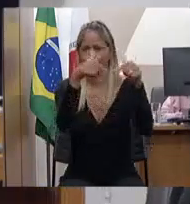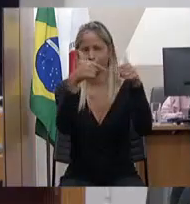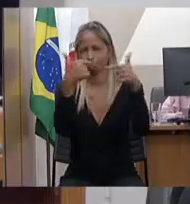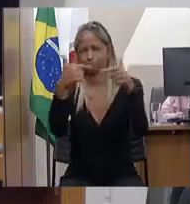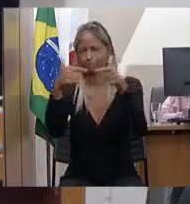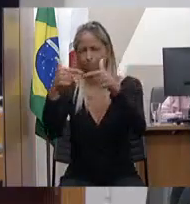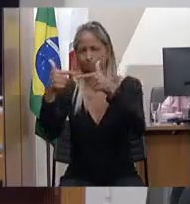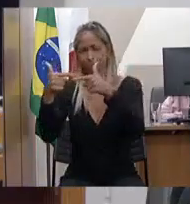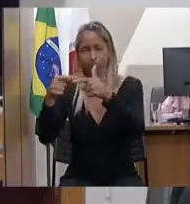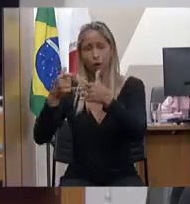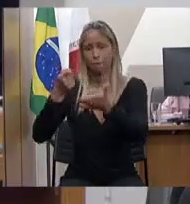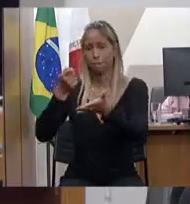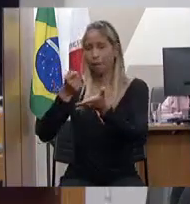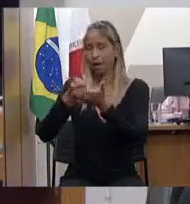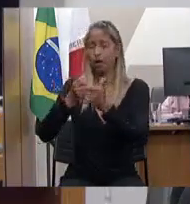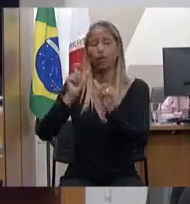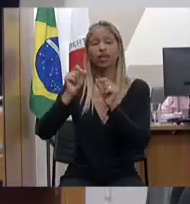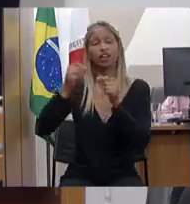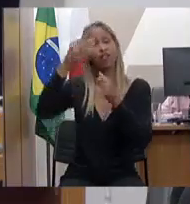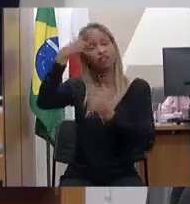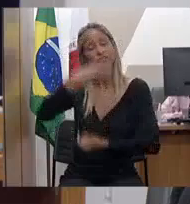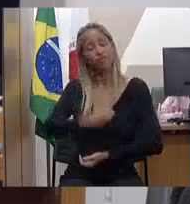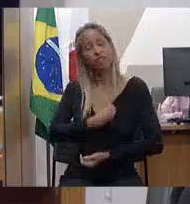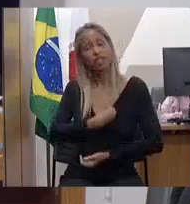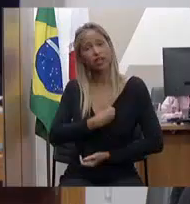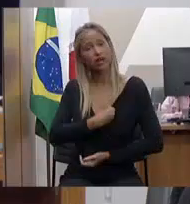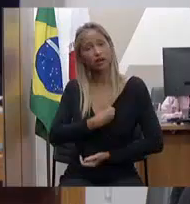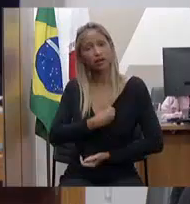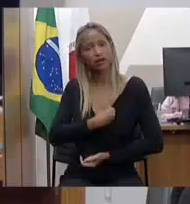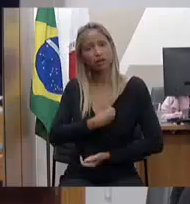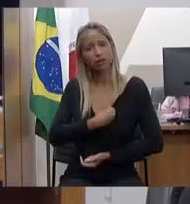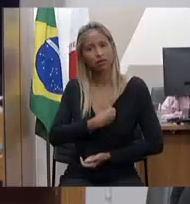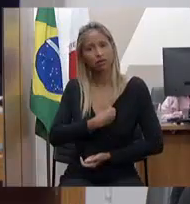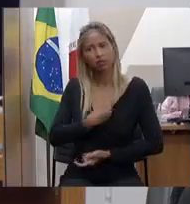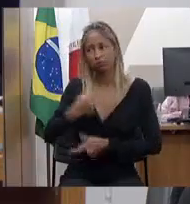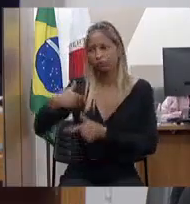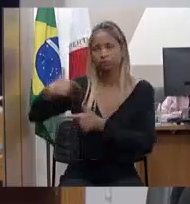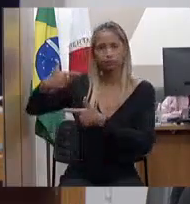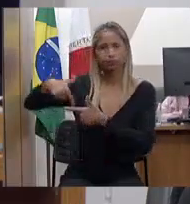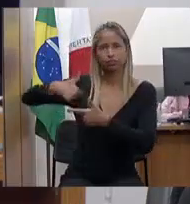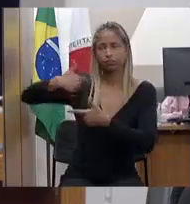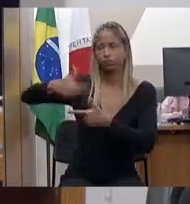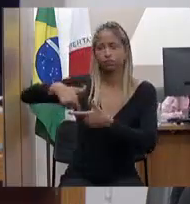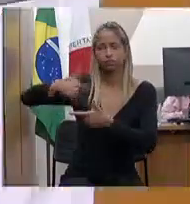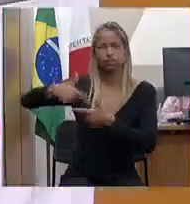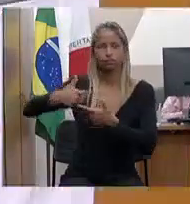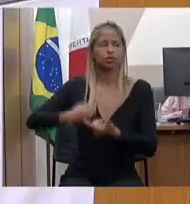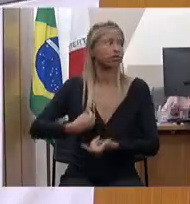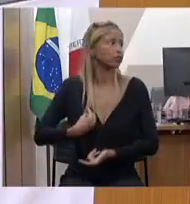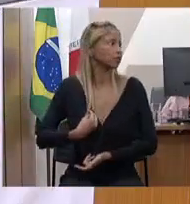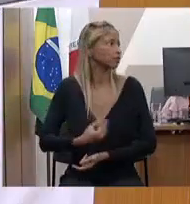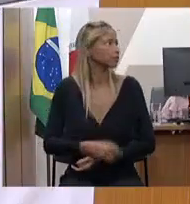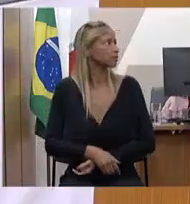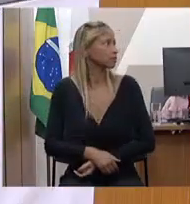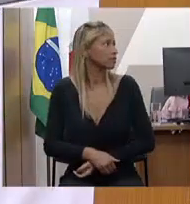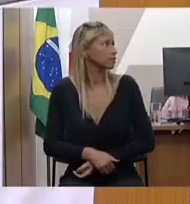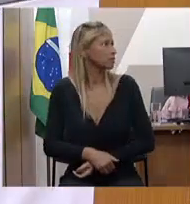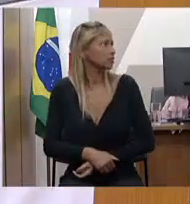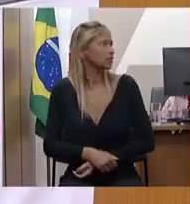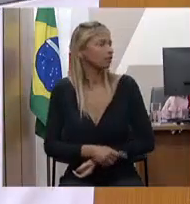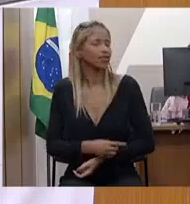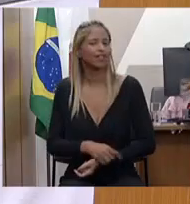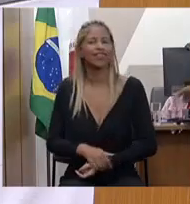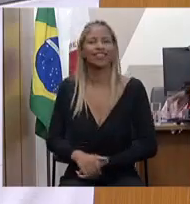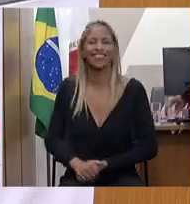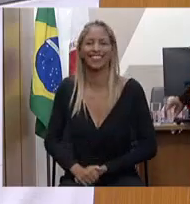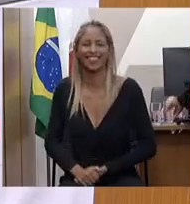paguem com a própria vida esse essa contradição esse nível de contradição eu queria